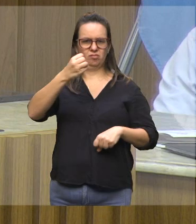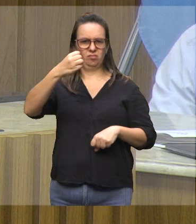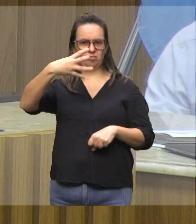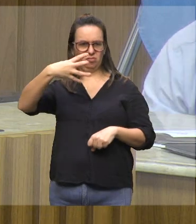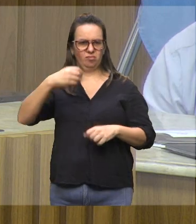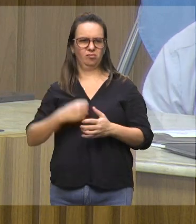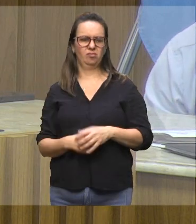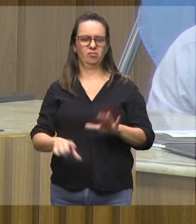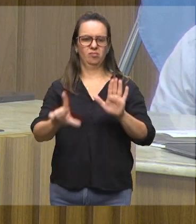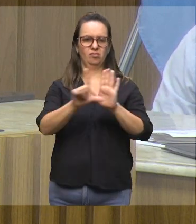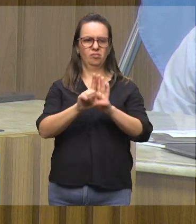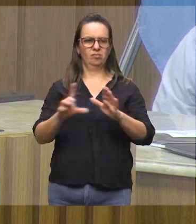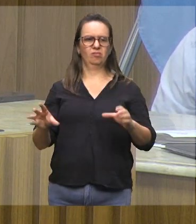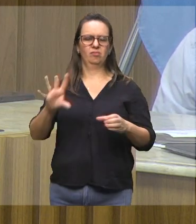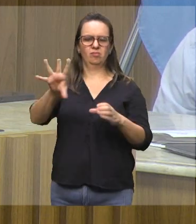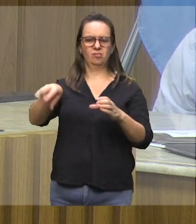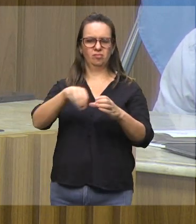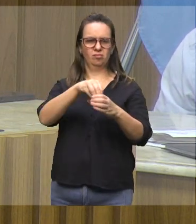Lei Complementar Paulista